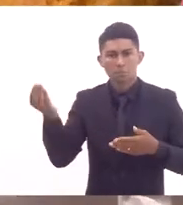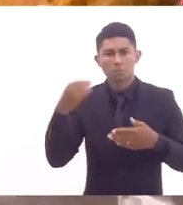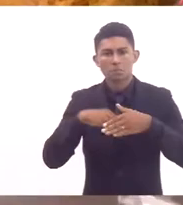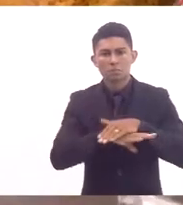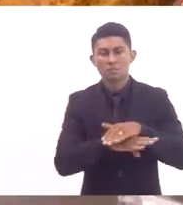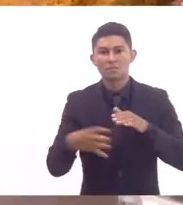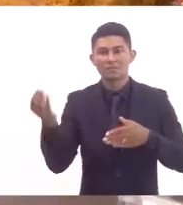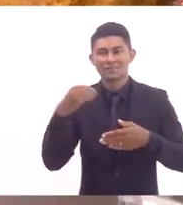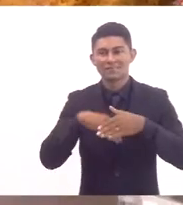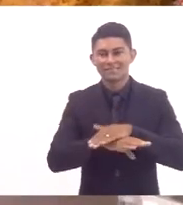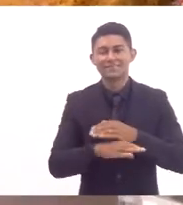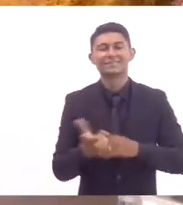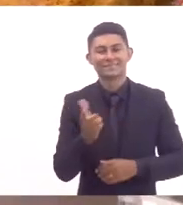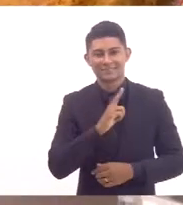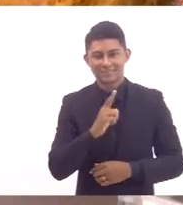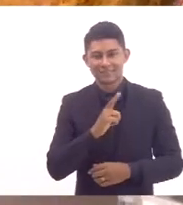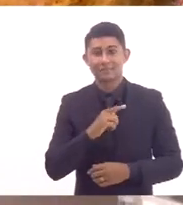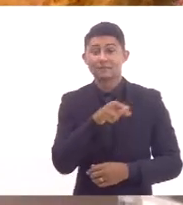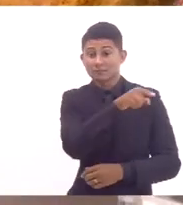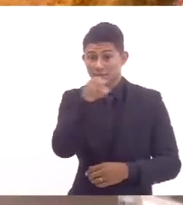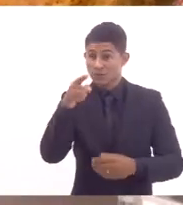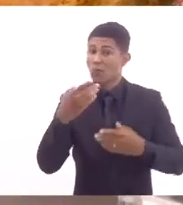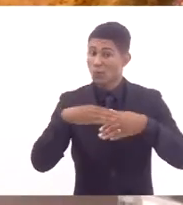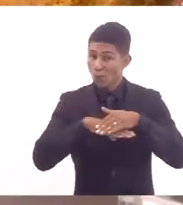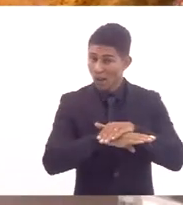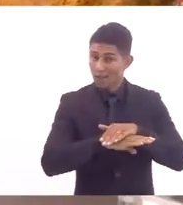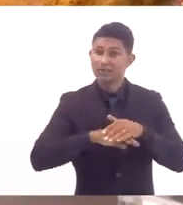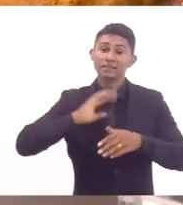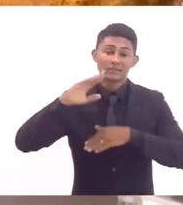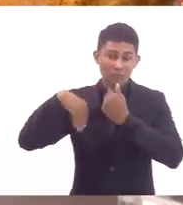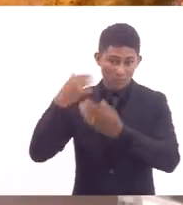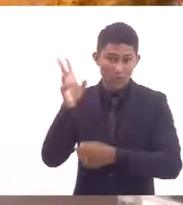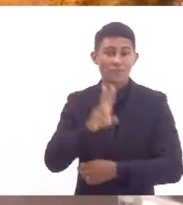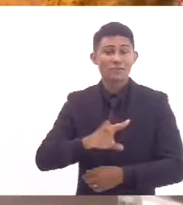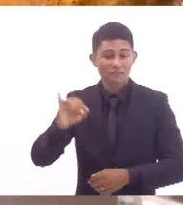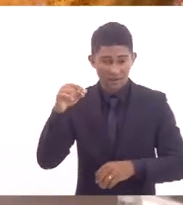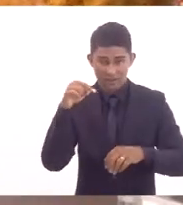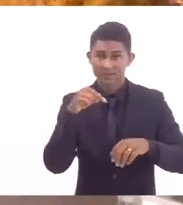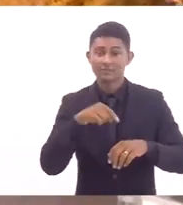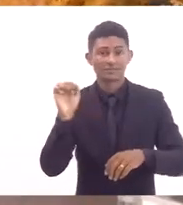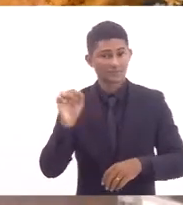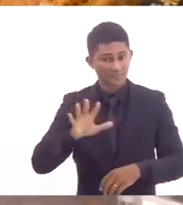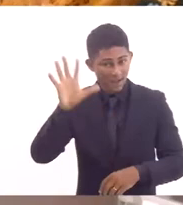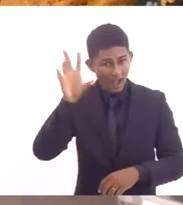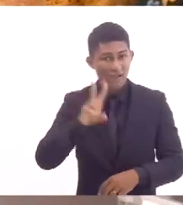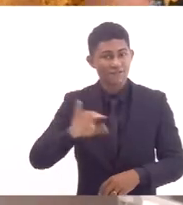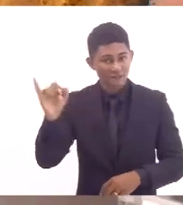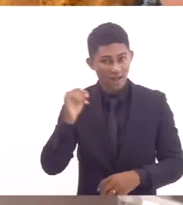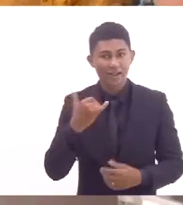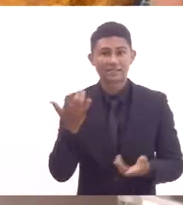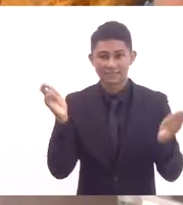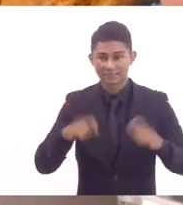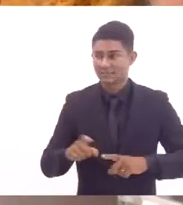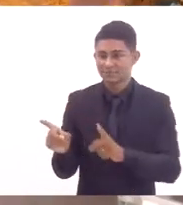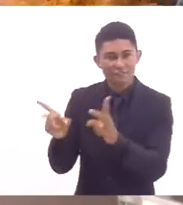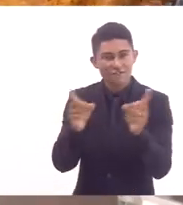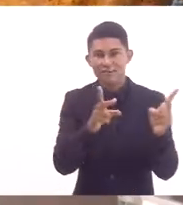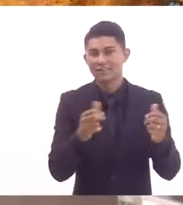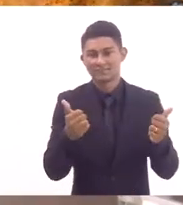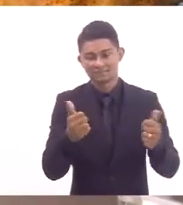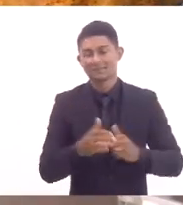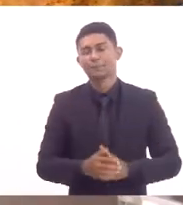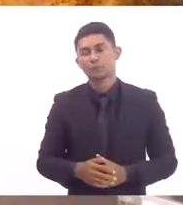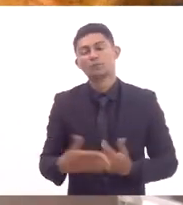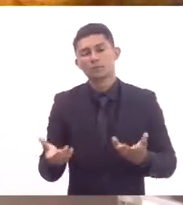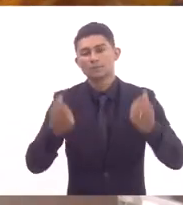entre os colecionadores assim que guardem isso daqui algum tempo está valendo algum algum bem então